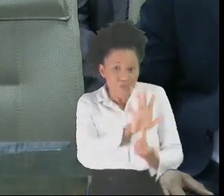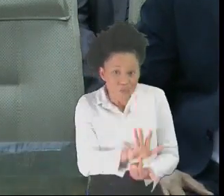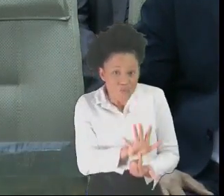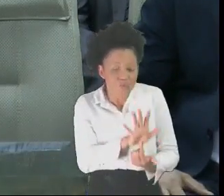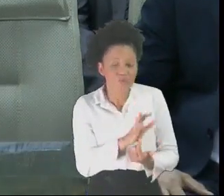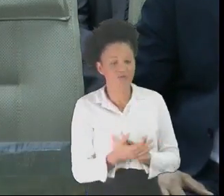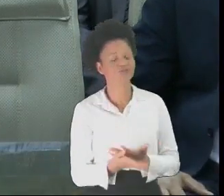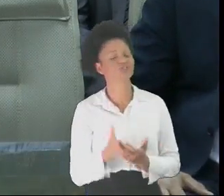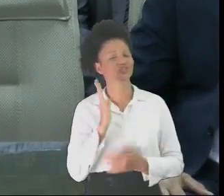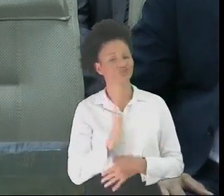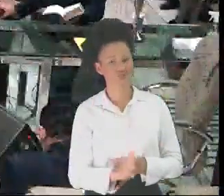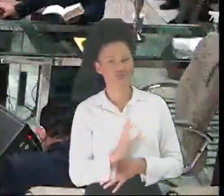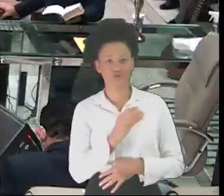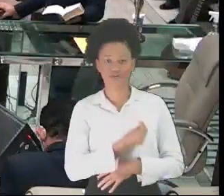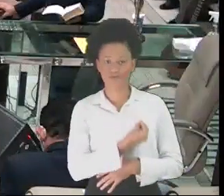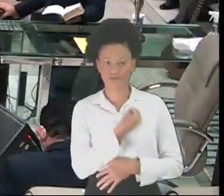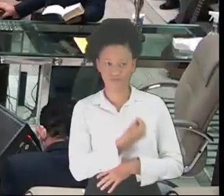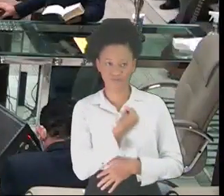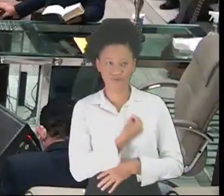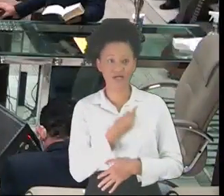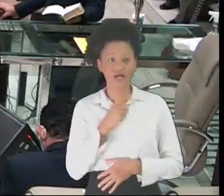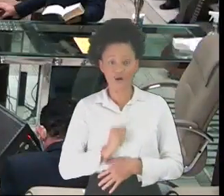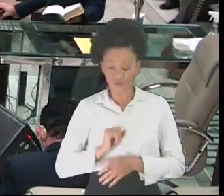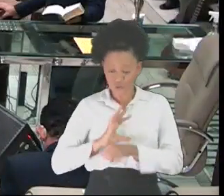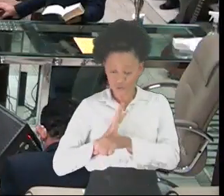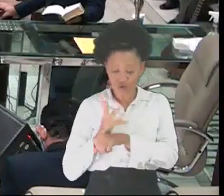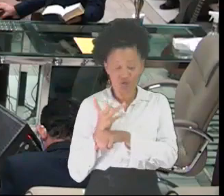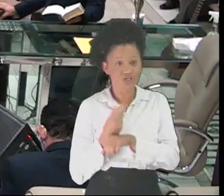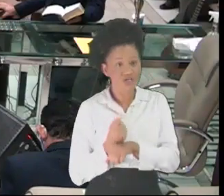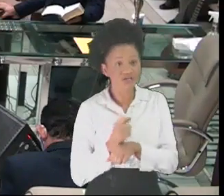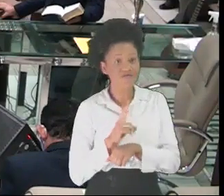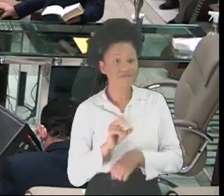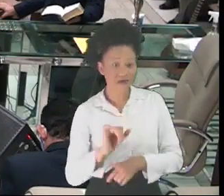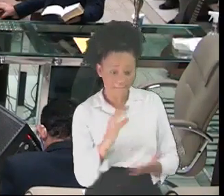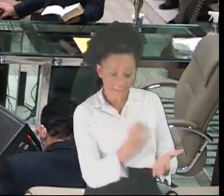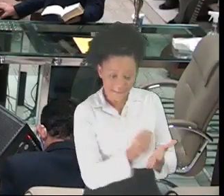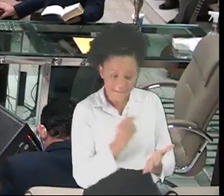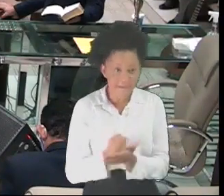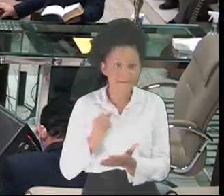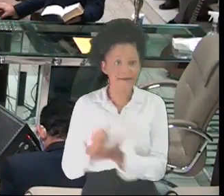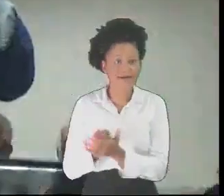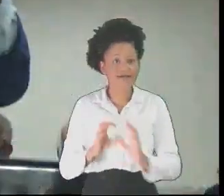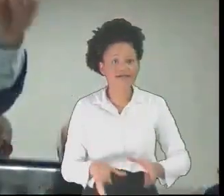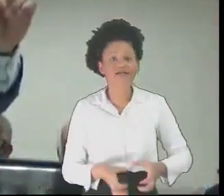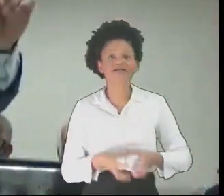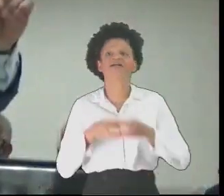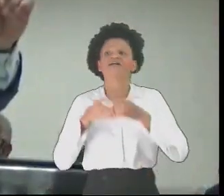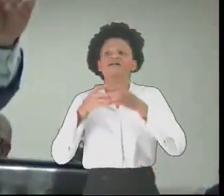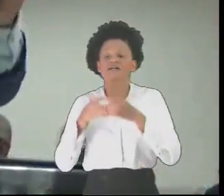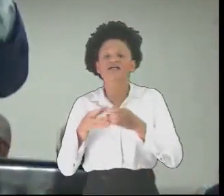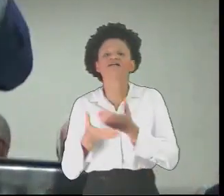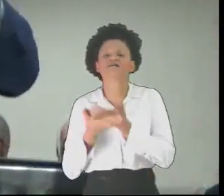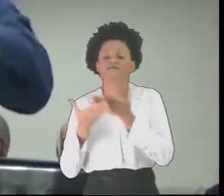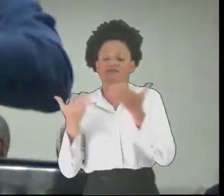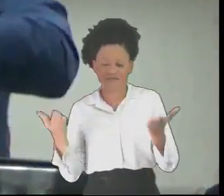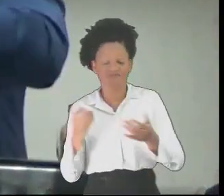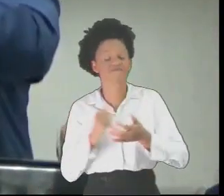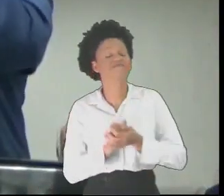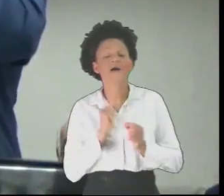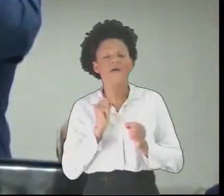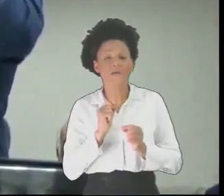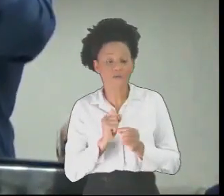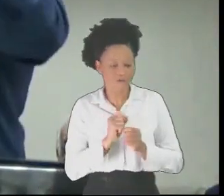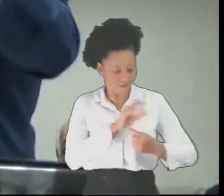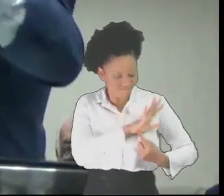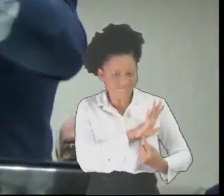está. Ele já estará. Quando a igreja for arrebatada, ele já estará na terra. Ele apenas será revelado. O